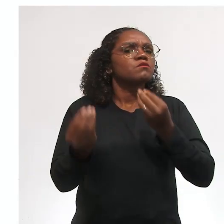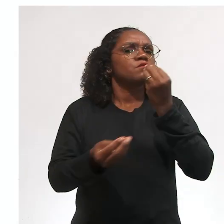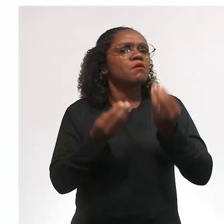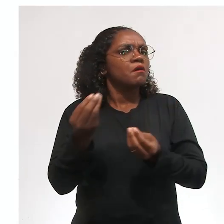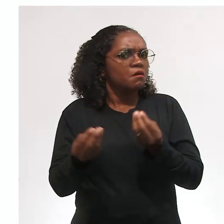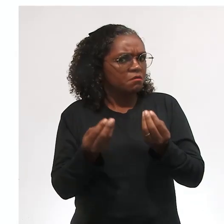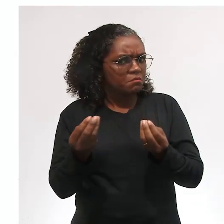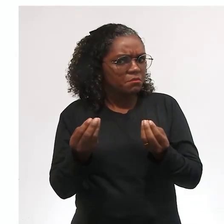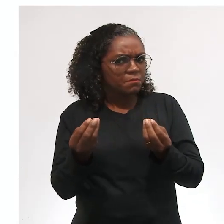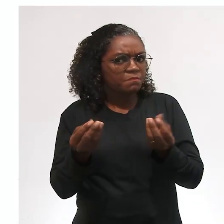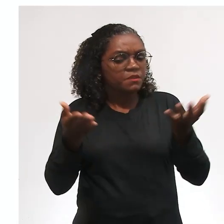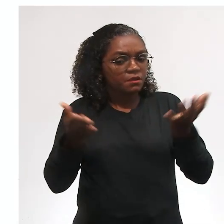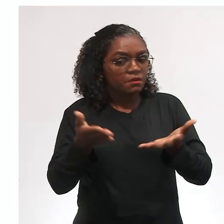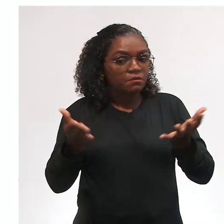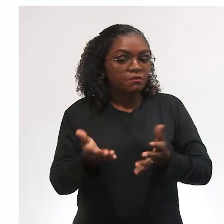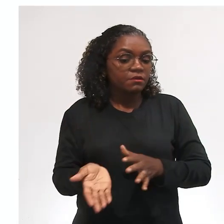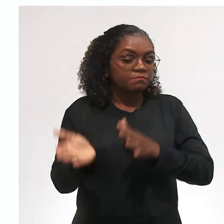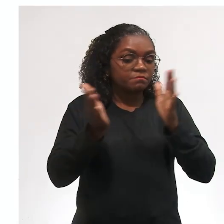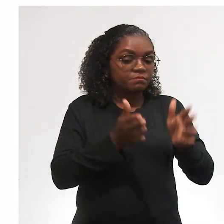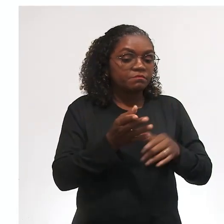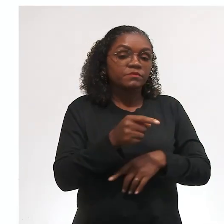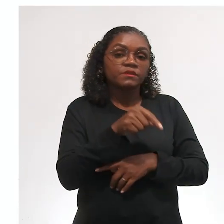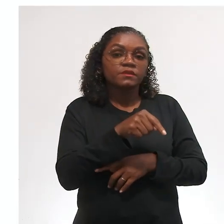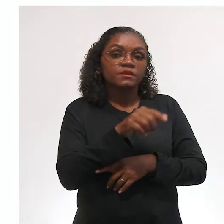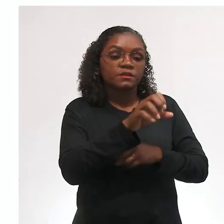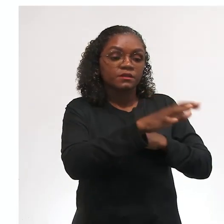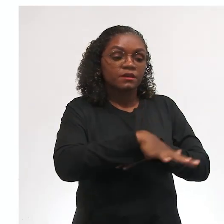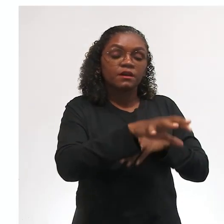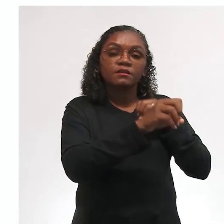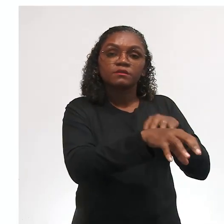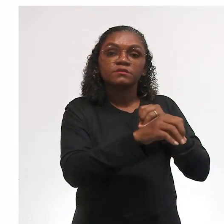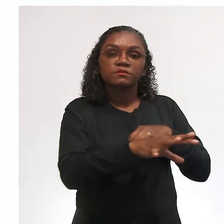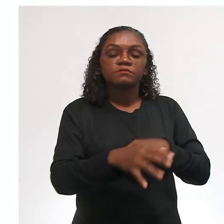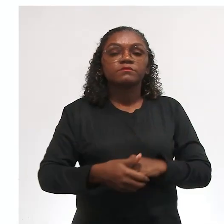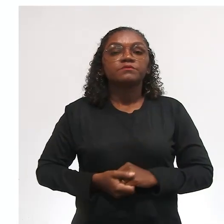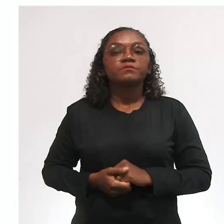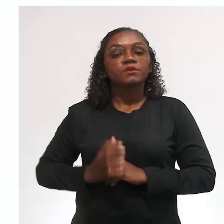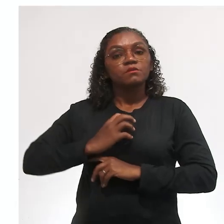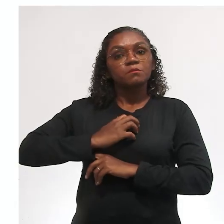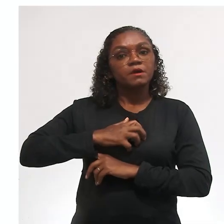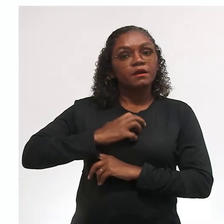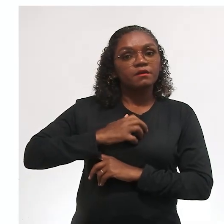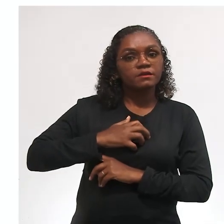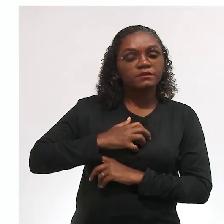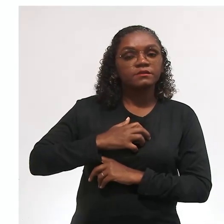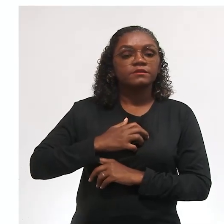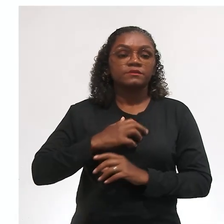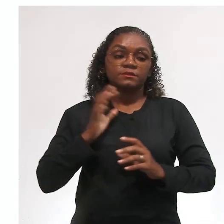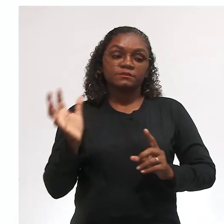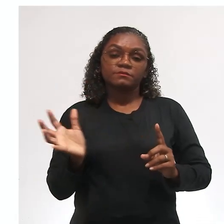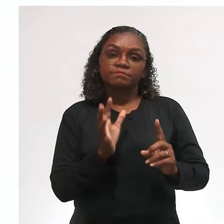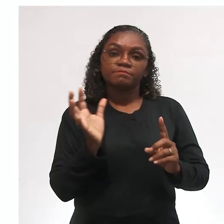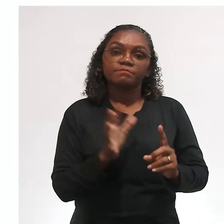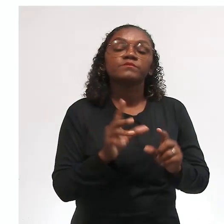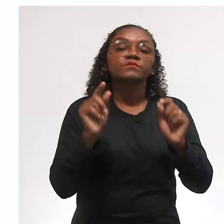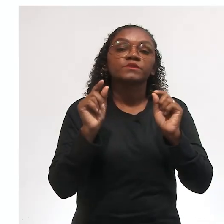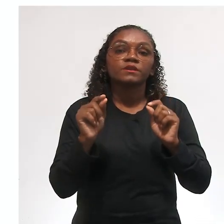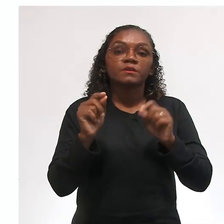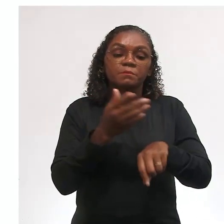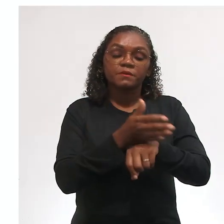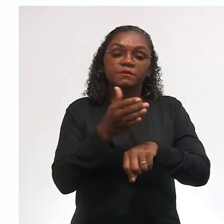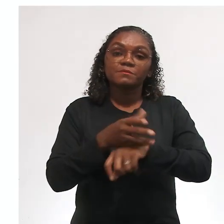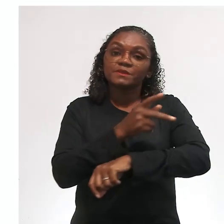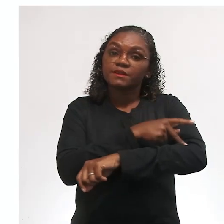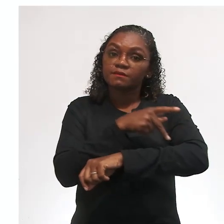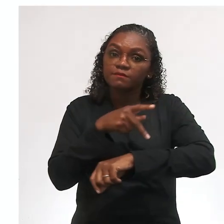esse condicionamento na educação. Na educação, o behaviorismo influencia práticas pedagógicas ao